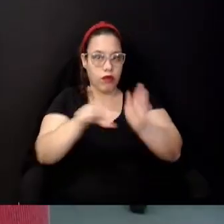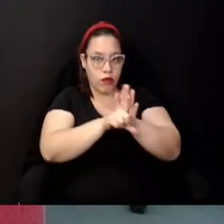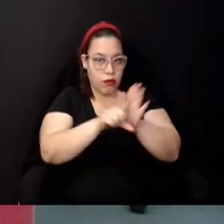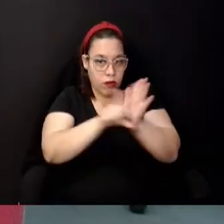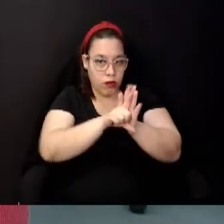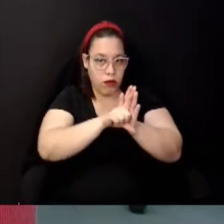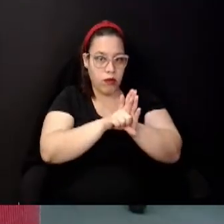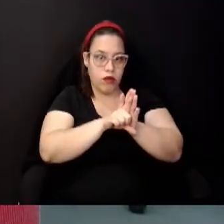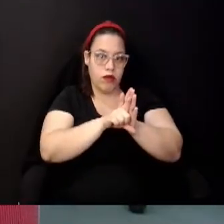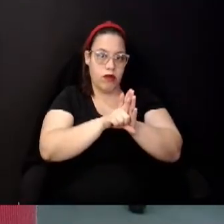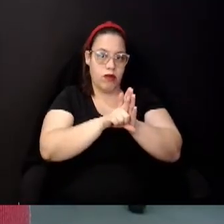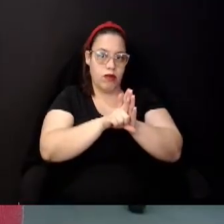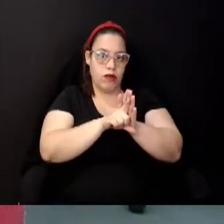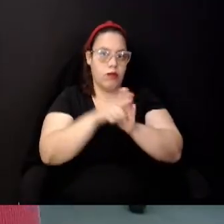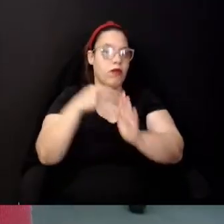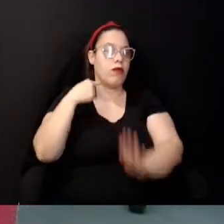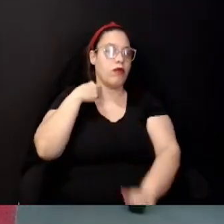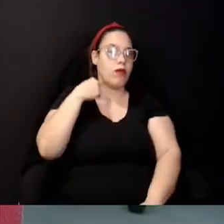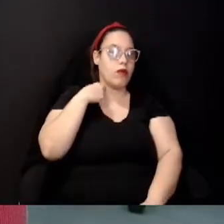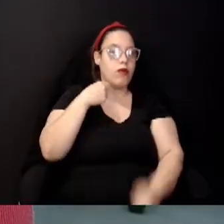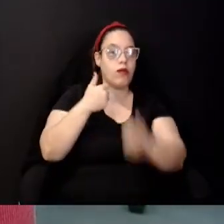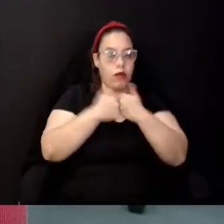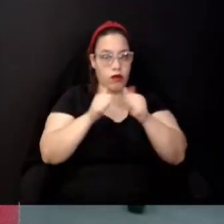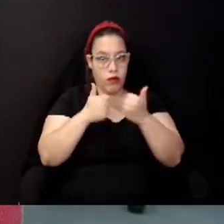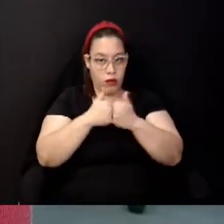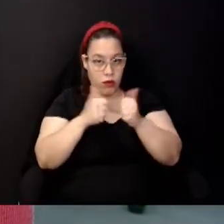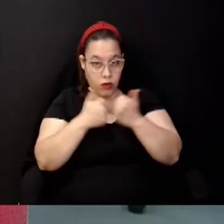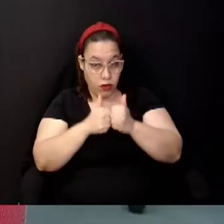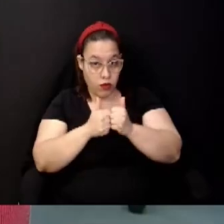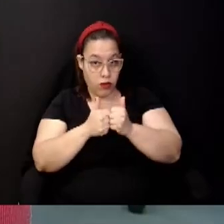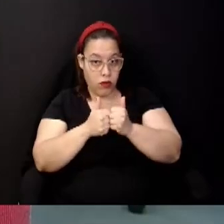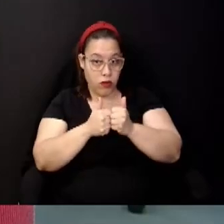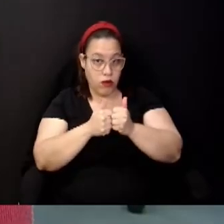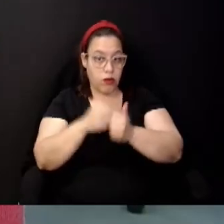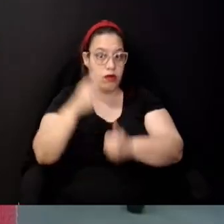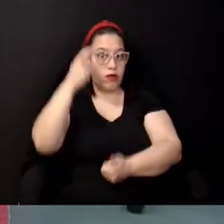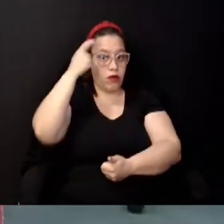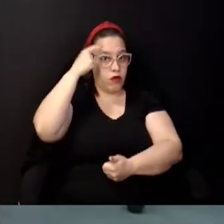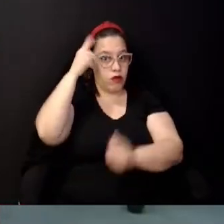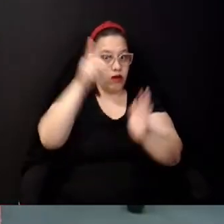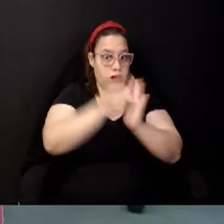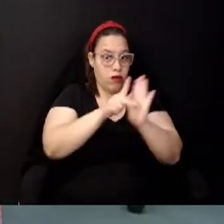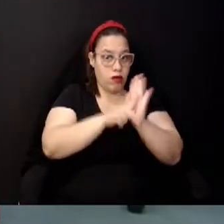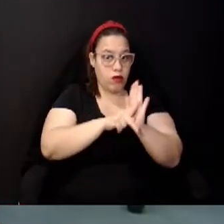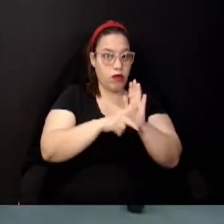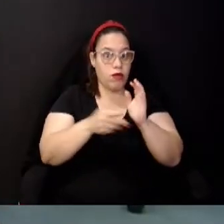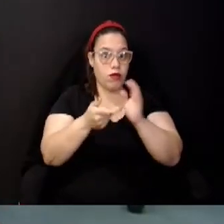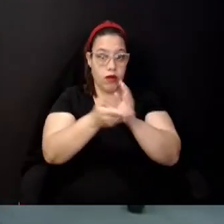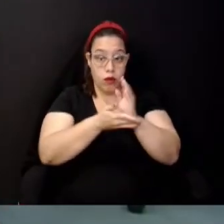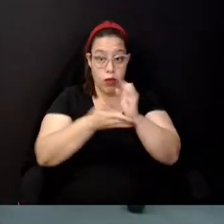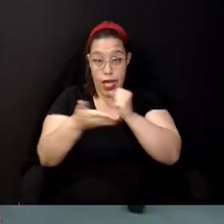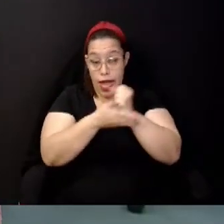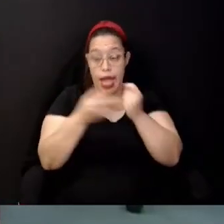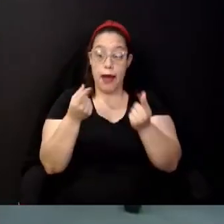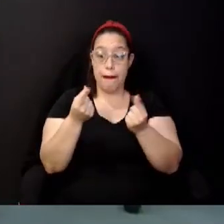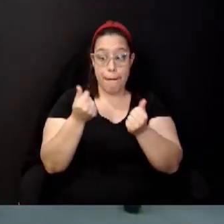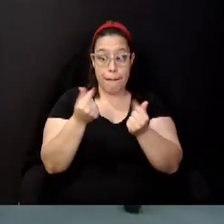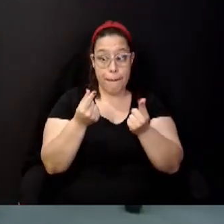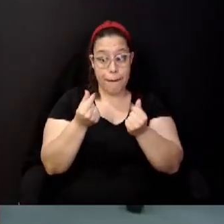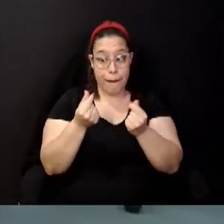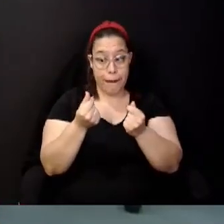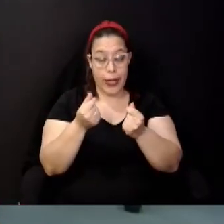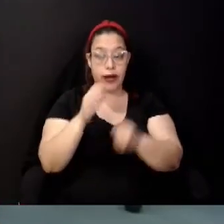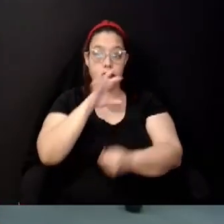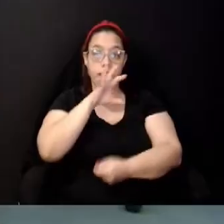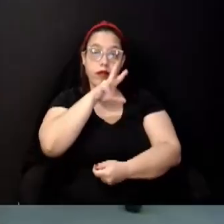resíduo sólido, transporte, a gente pensar, por exemplo, num projeto como renda básica, A gente também falou sobre a questão dos animais,